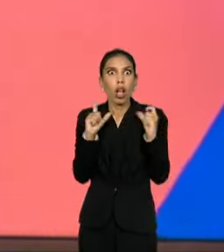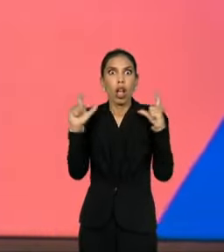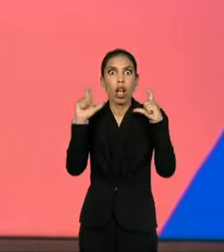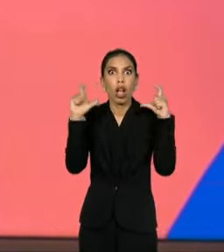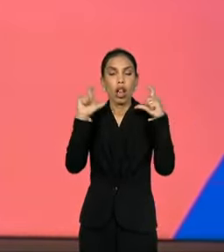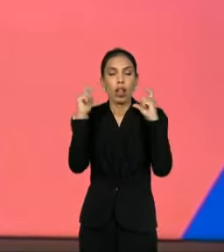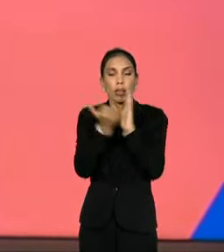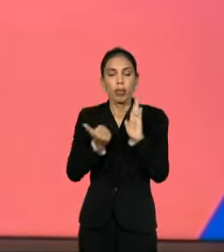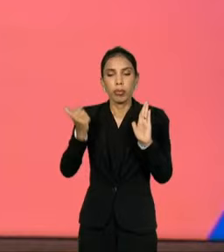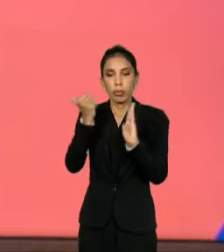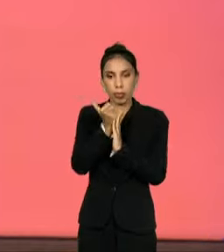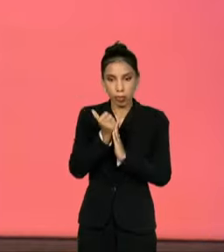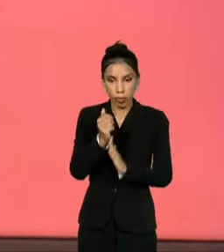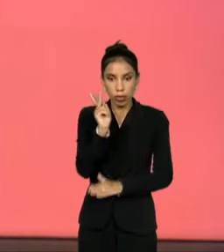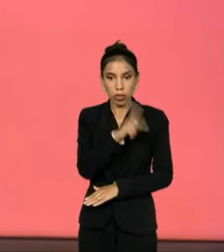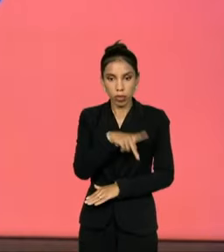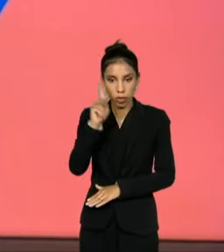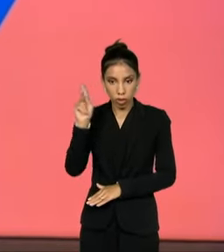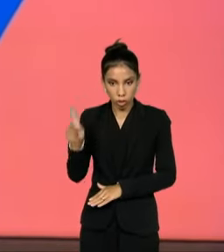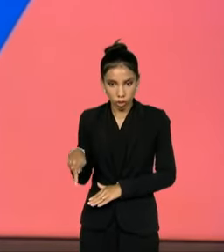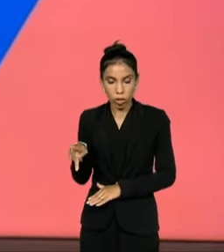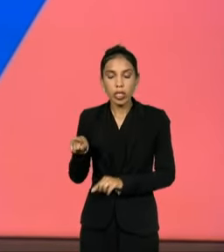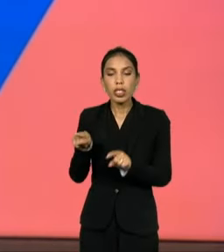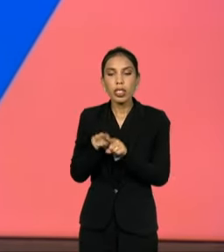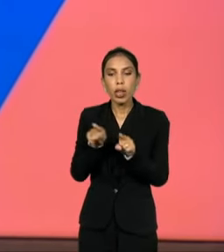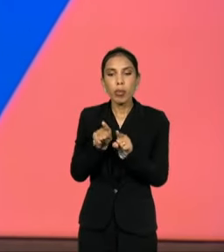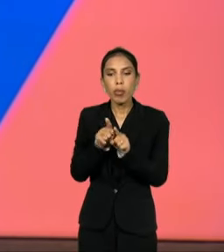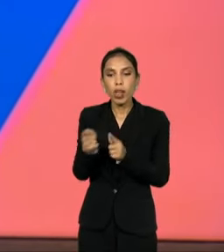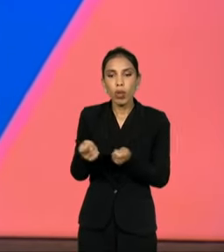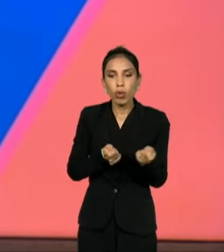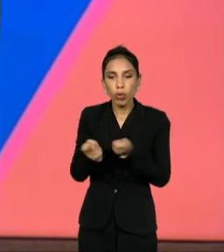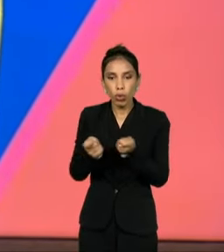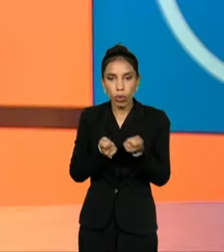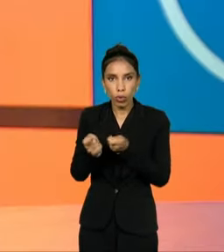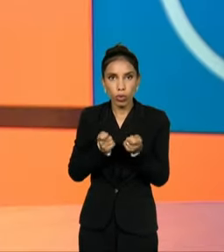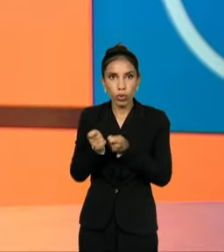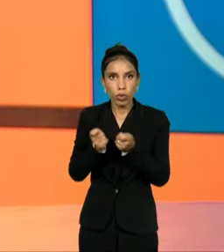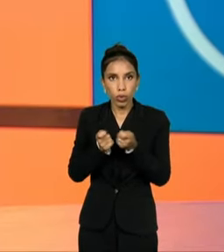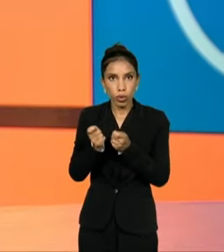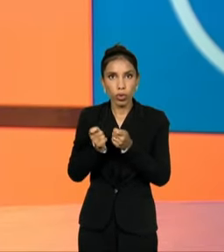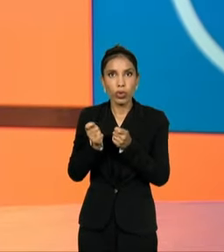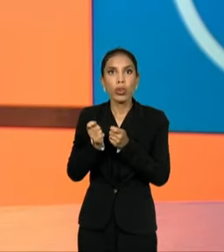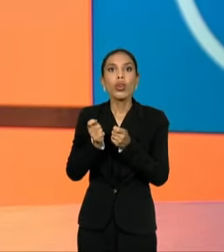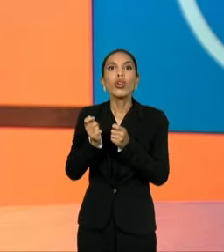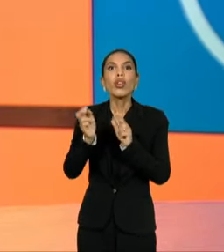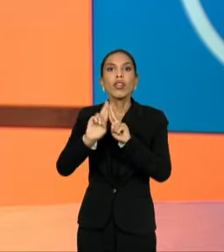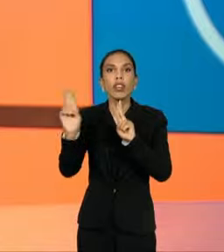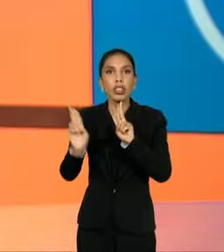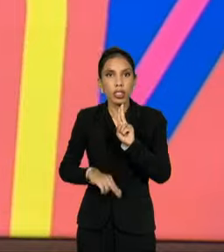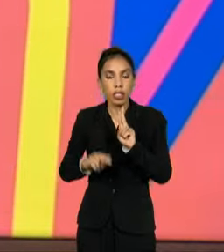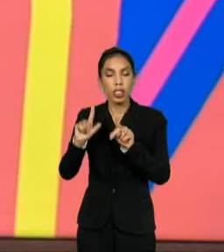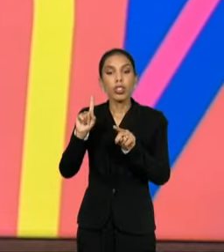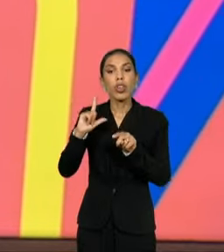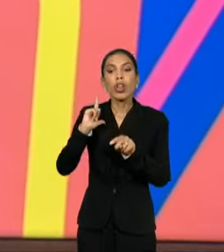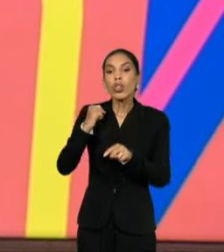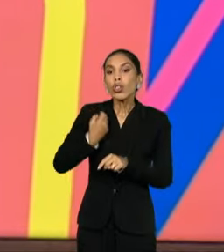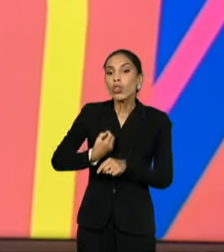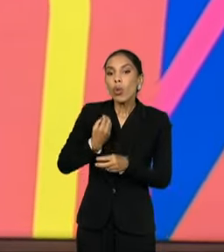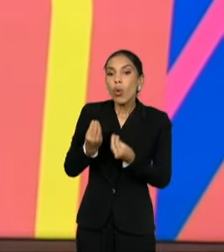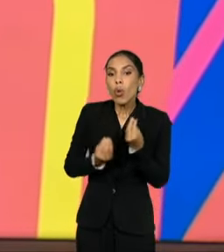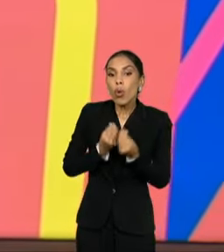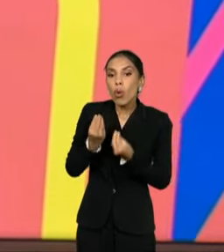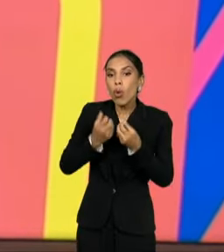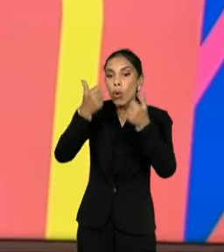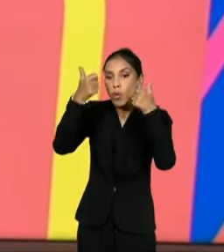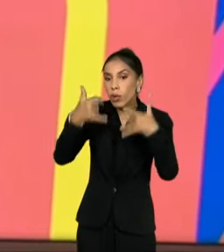máximo. O professor especialista em gerenciamento de riscos da Universidade Federal do Rio, Gustavo Cunha Mello, vai explicar para a gente como as